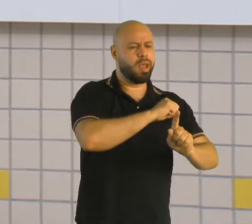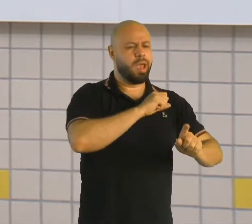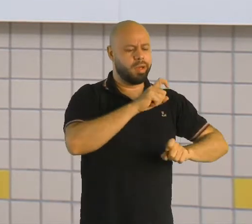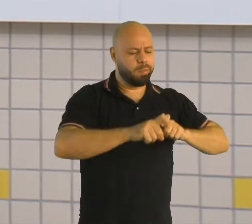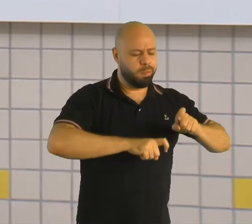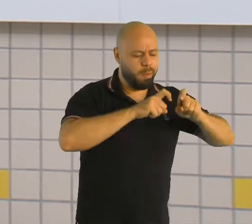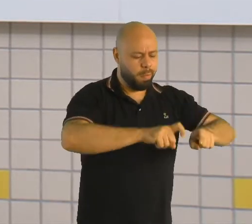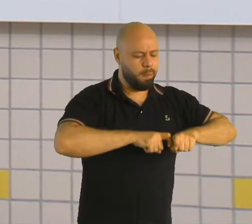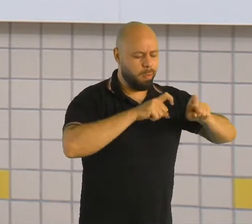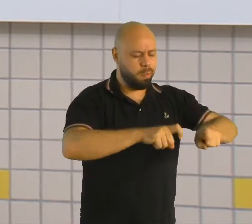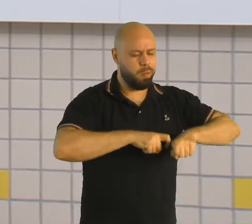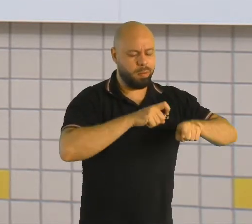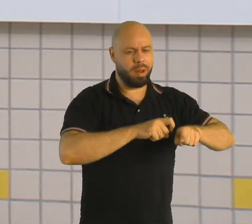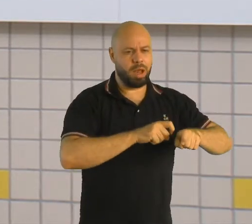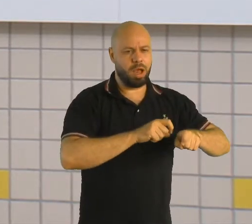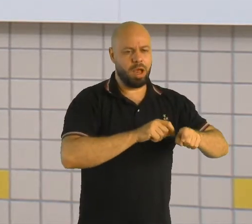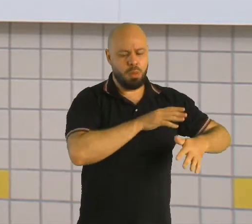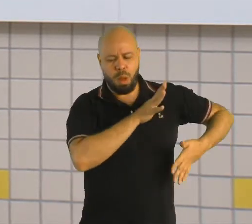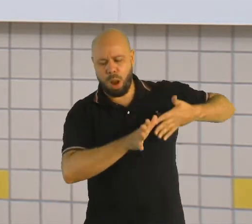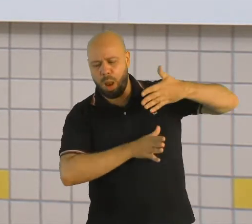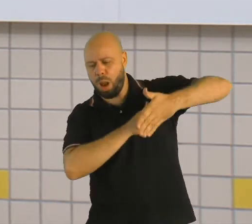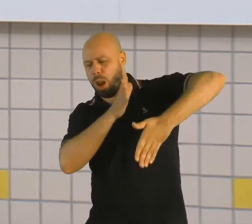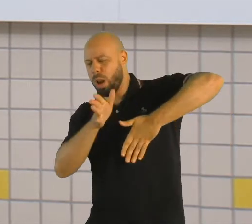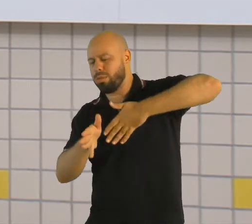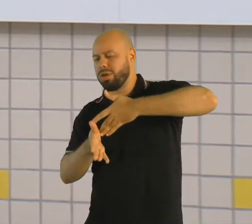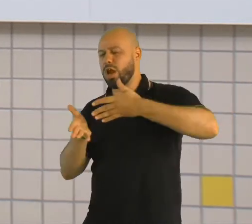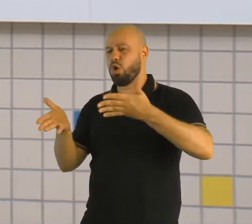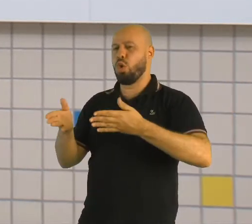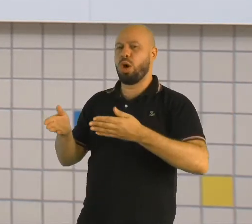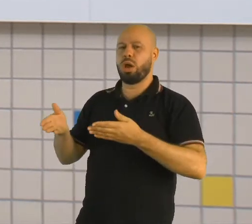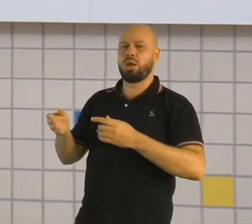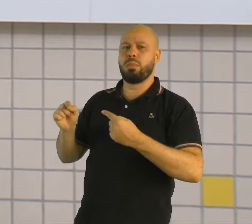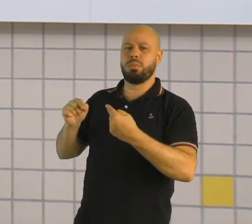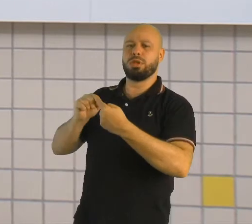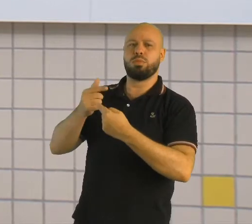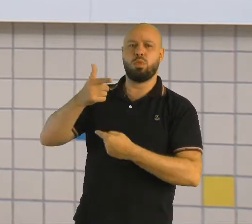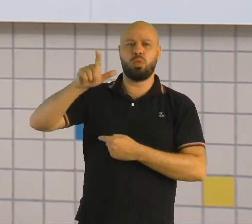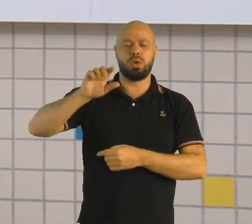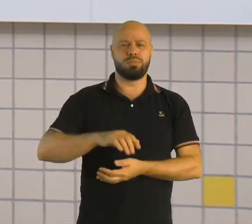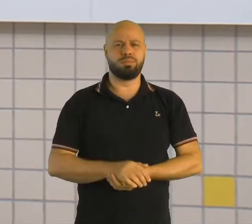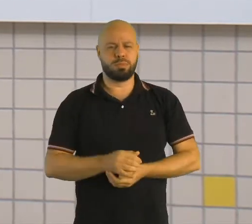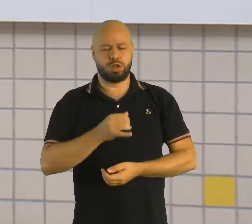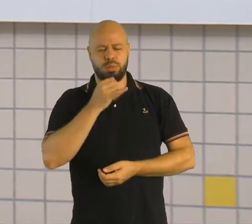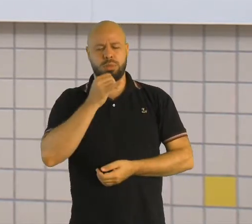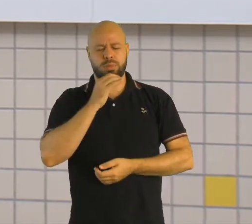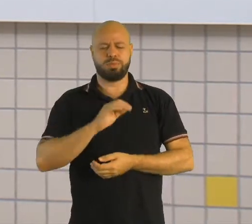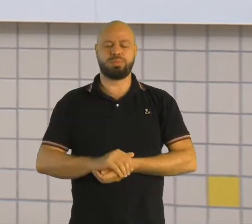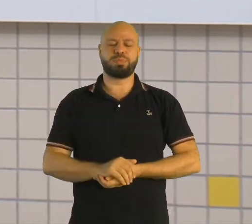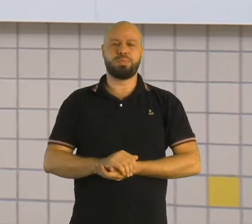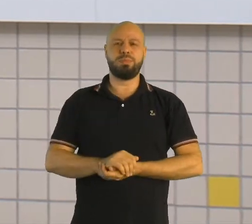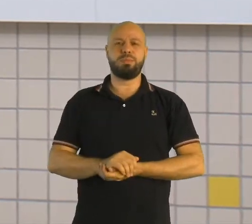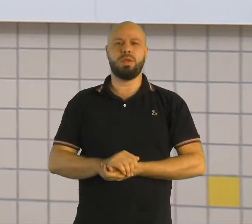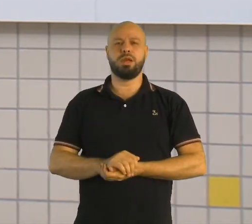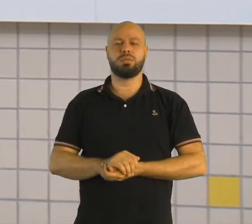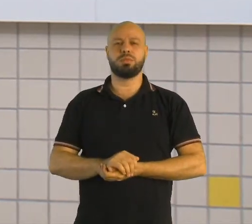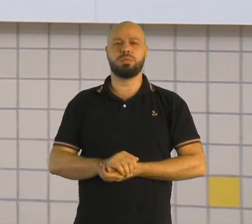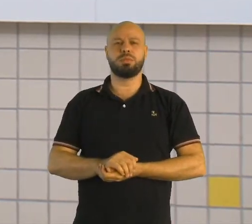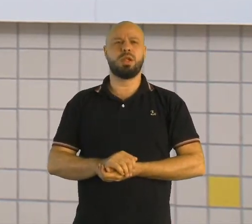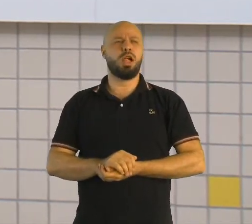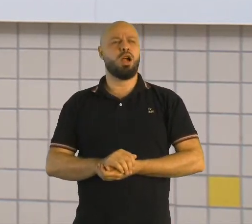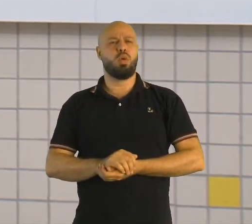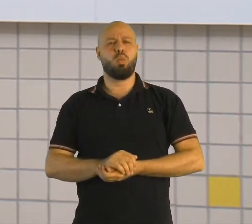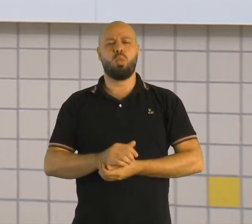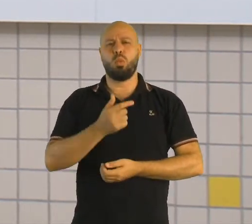sociedade urbana que tem agora outros objetivos. Os artistas renascentistas, né, eles